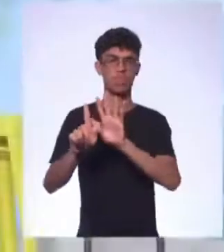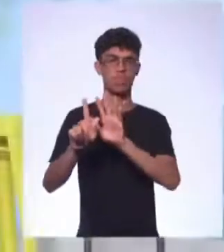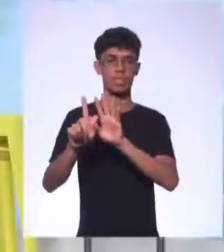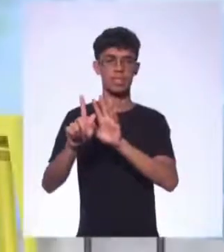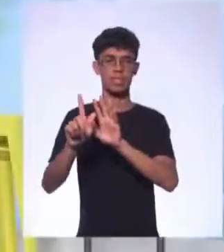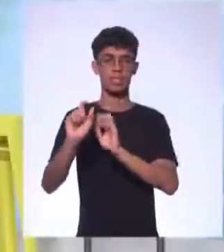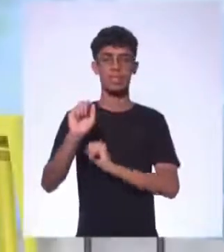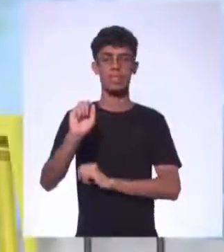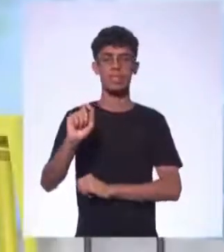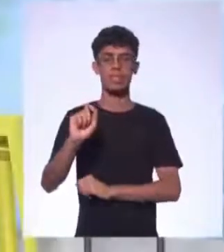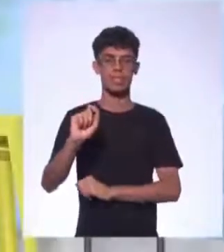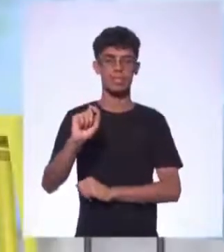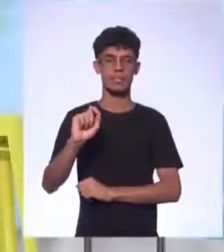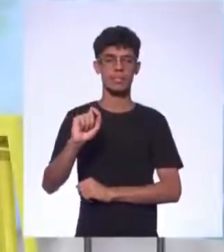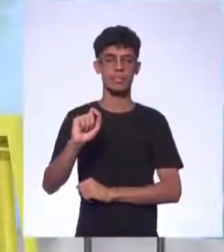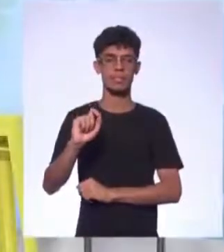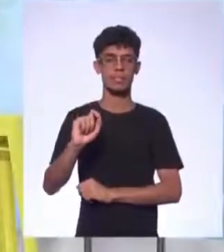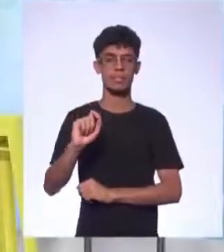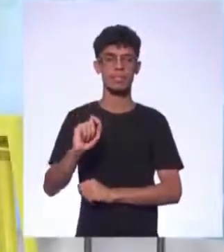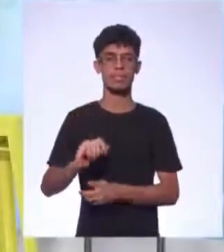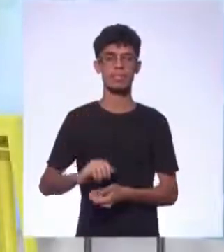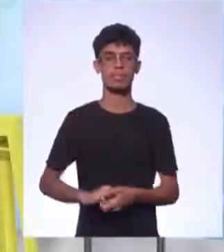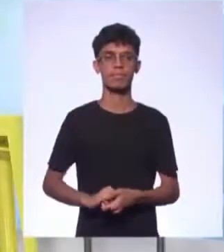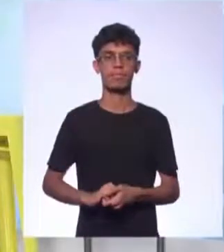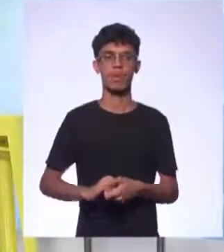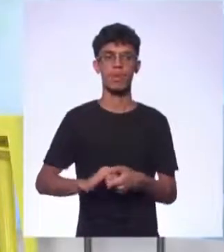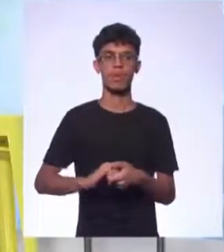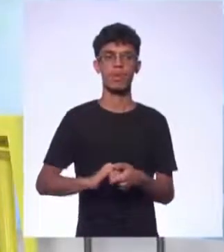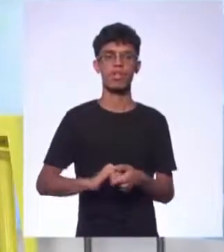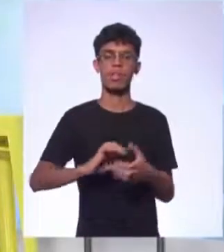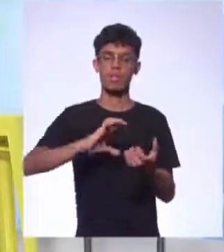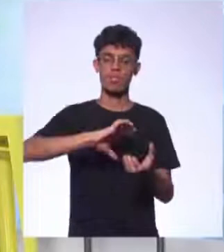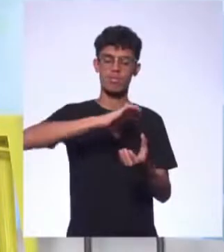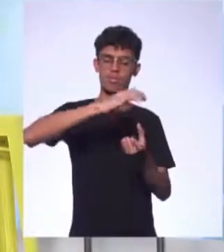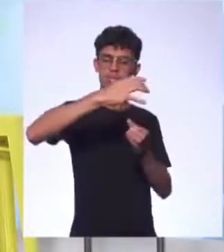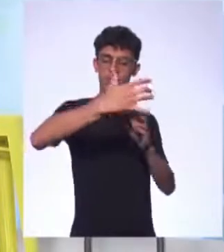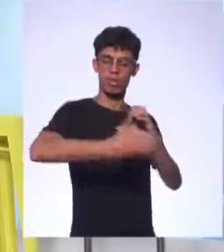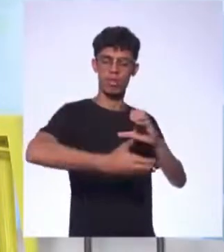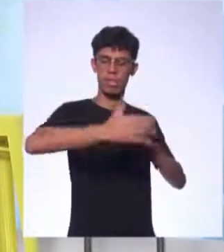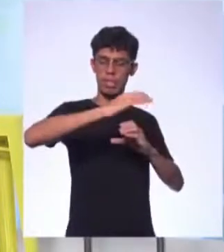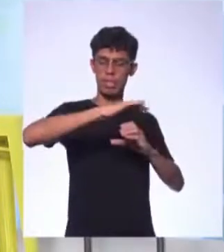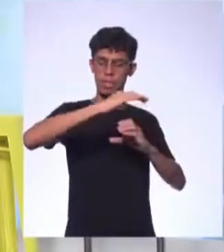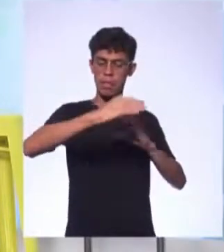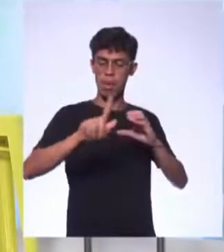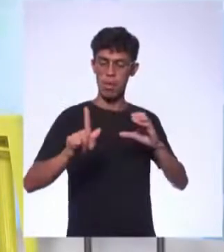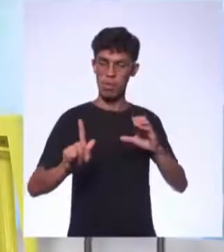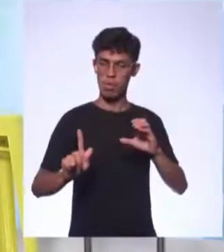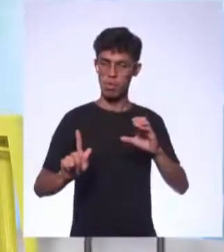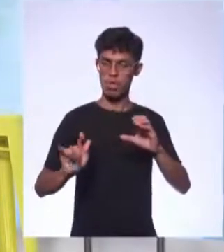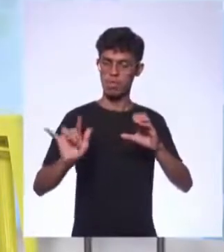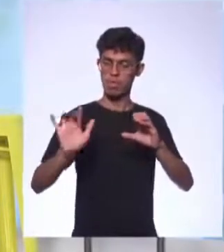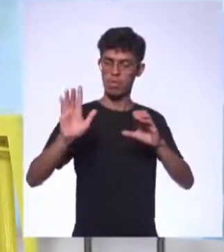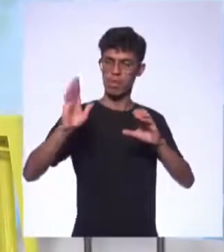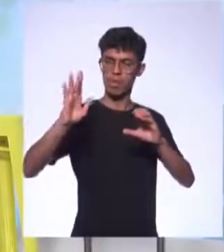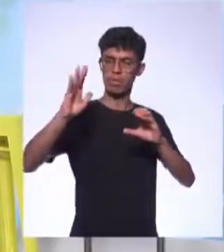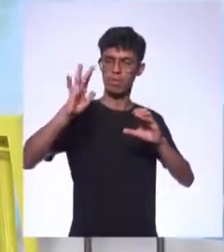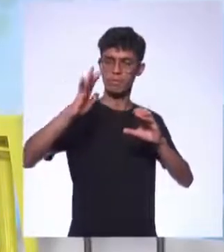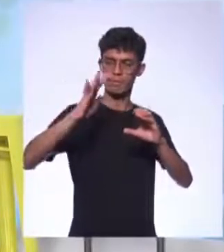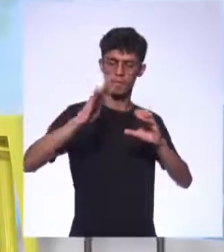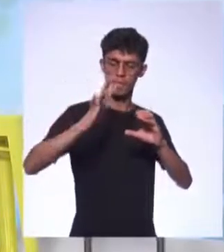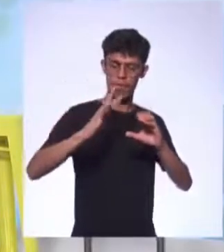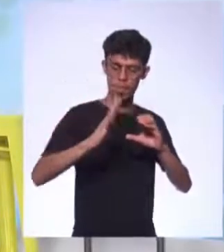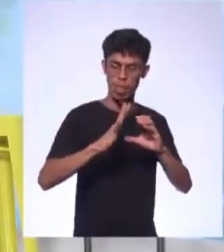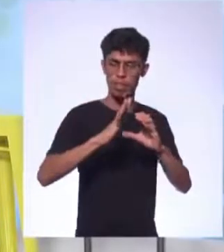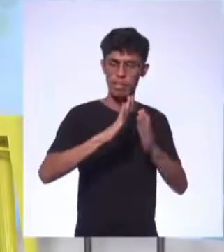detonando aqui, e saiu tudo, detonando essa camada de ozônio, os raios